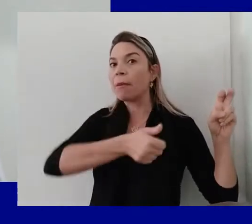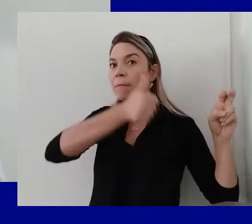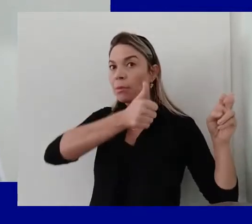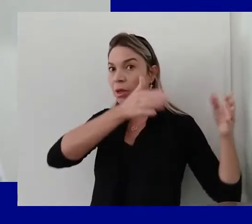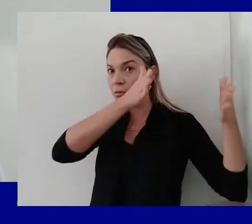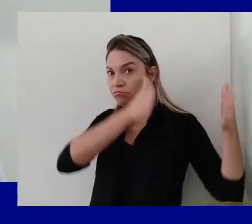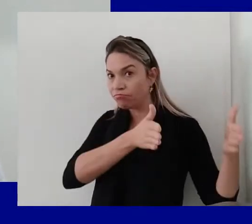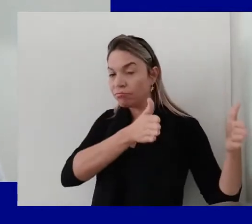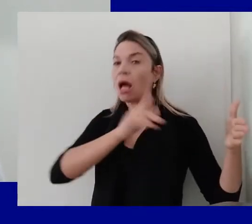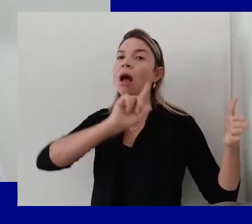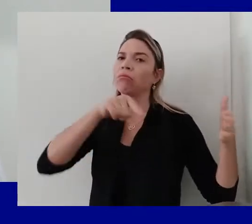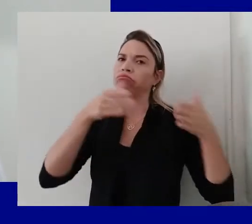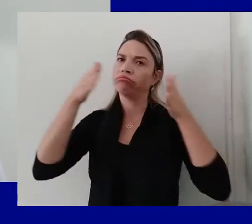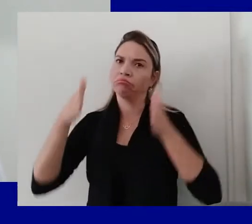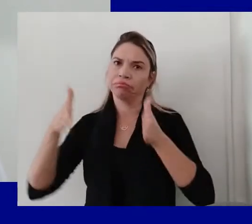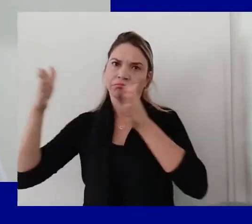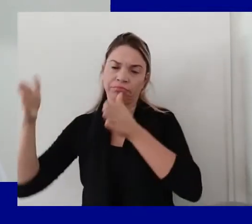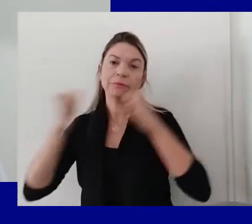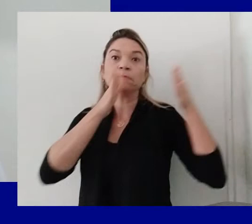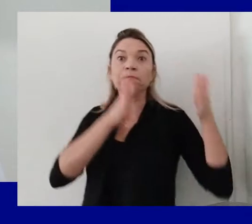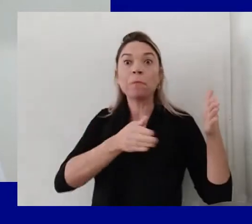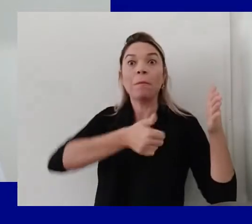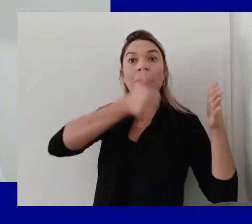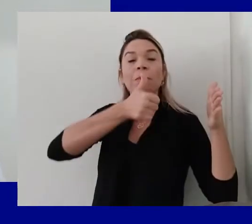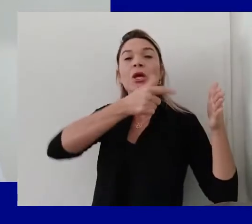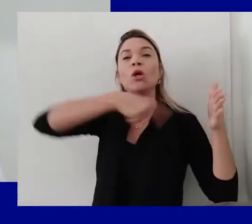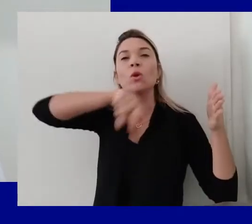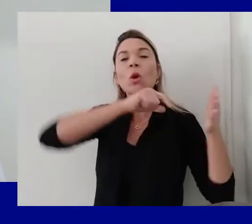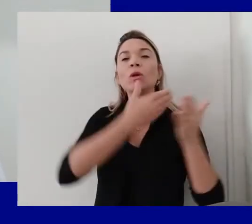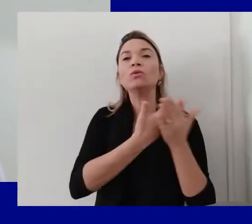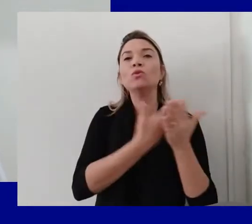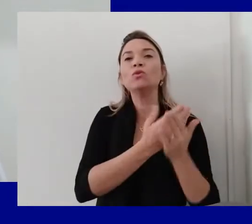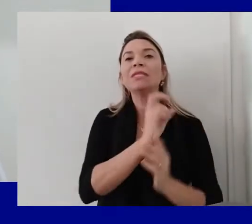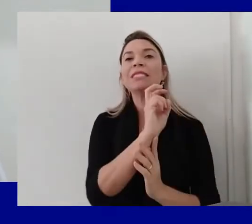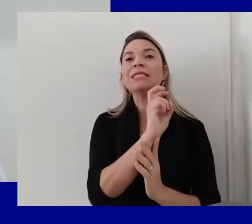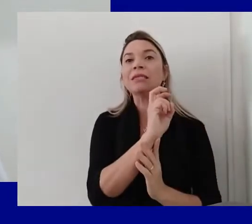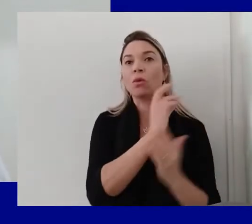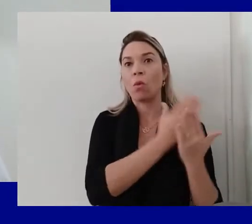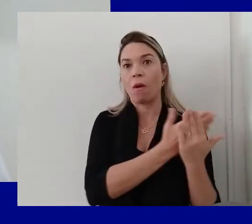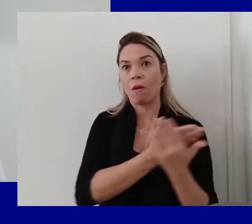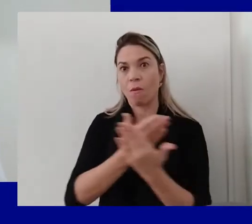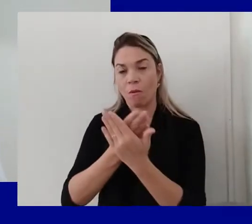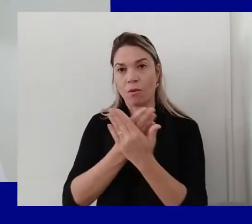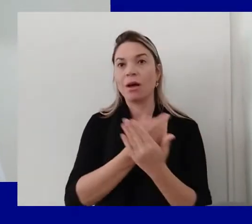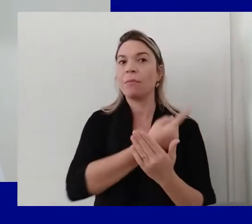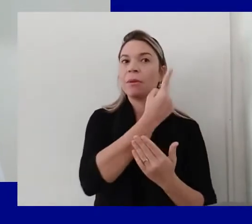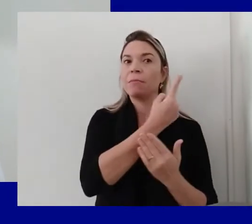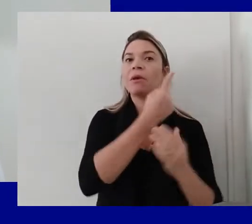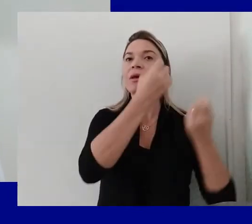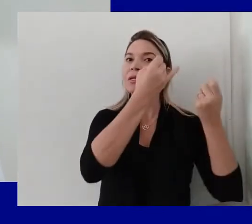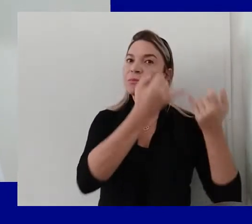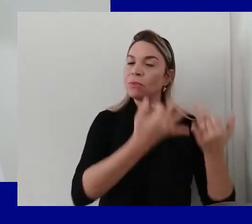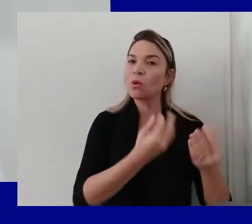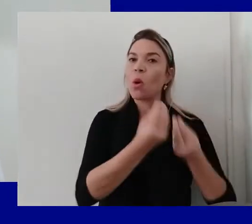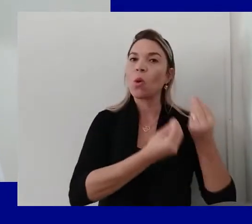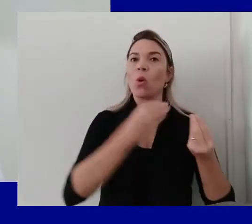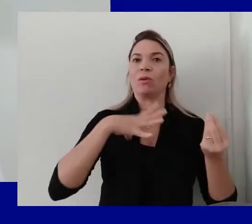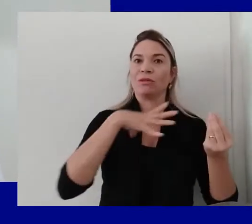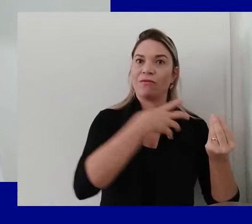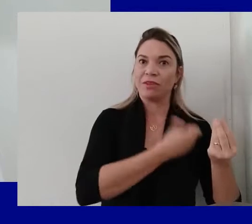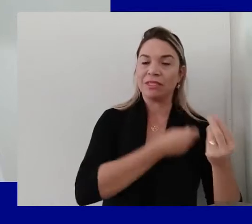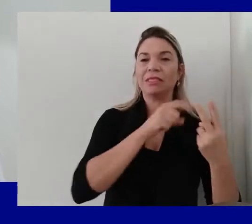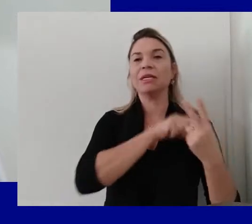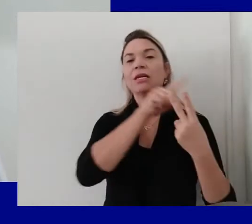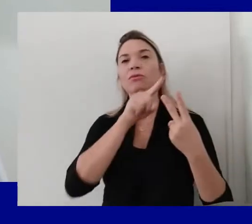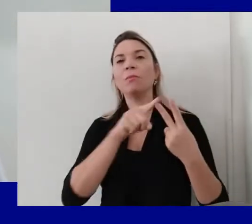salvação. Começamos o estudo pelo plano da salvação. Depois estudamos sobre o novo nascimento. E então estudamos